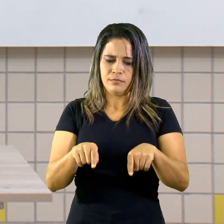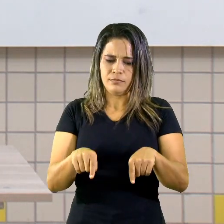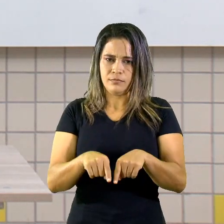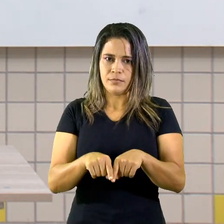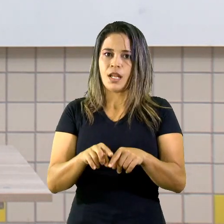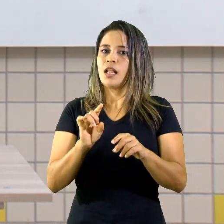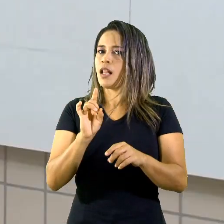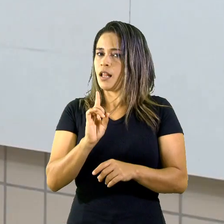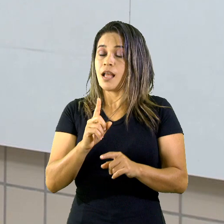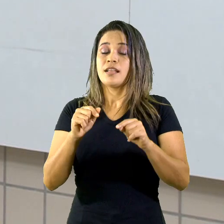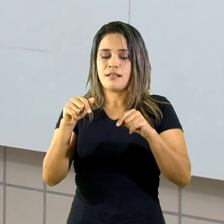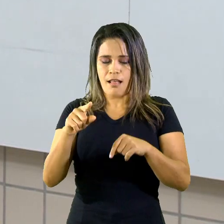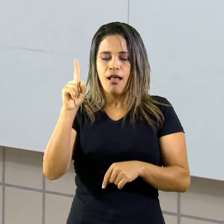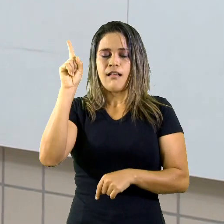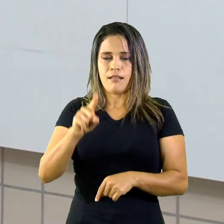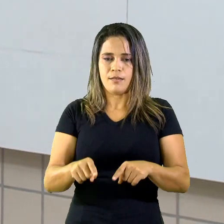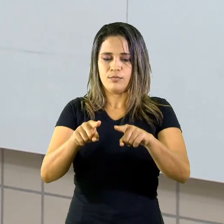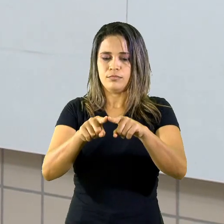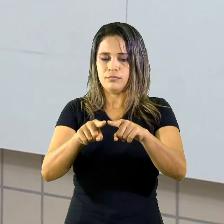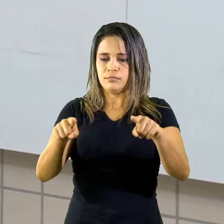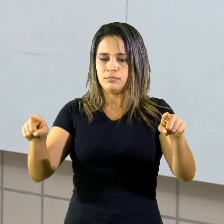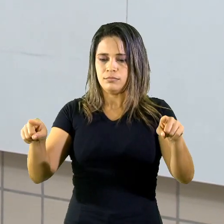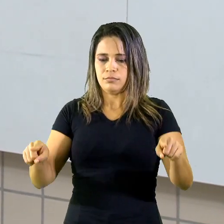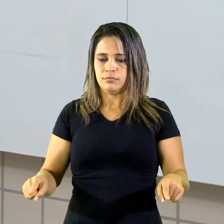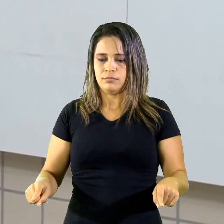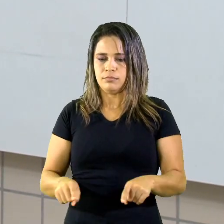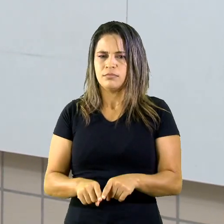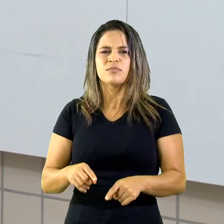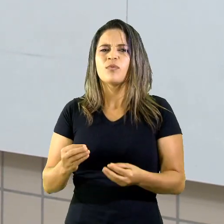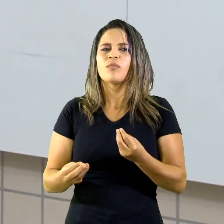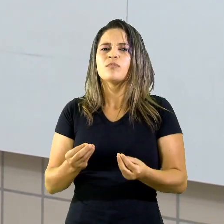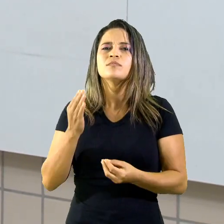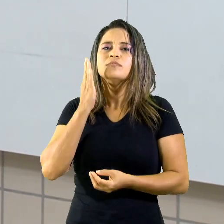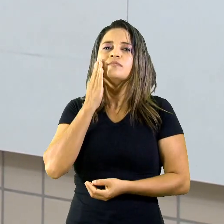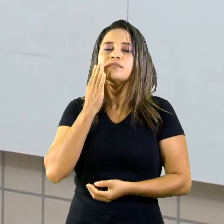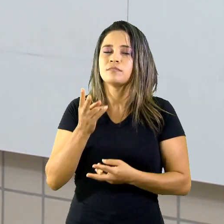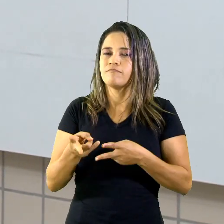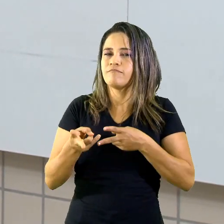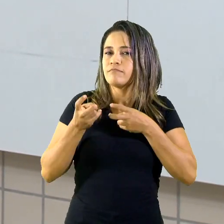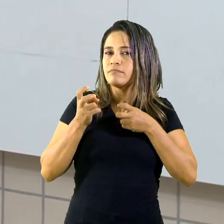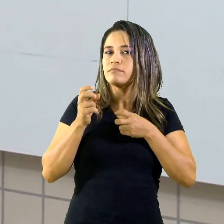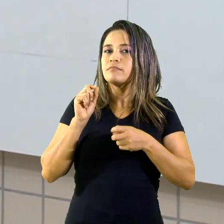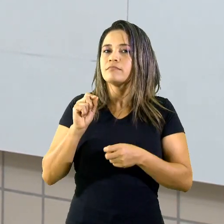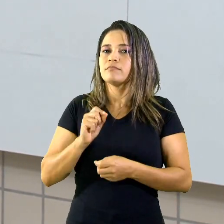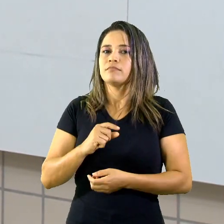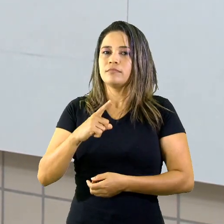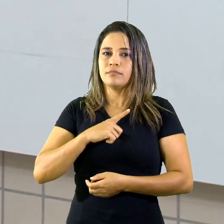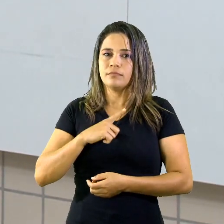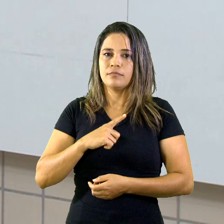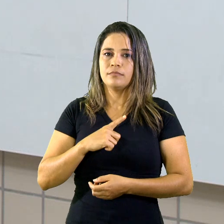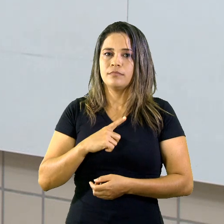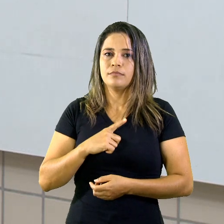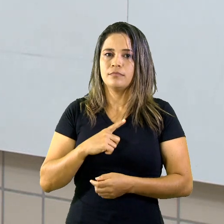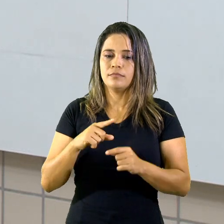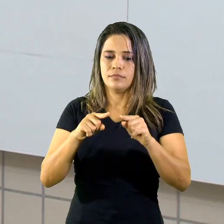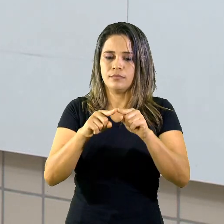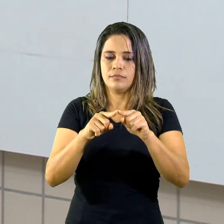um retângulo. Como é que eu sei que é um retângulo, professor? É só eu perceber que existem lados com